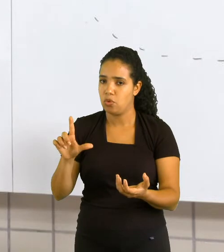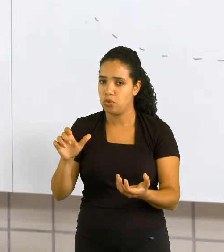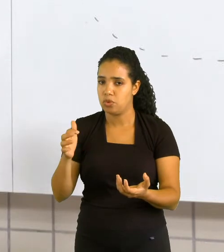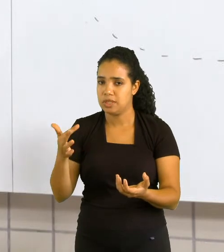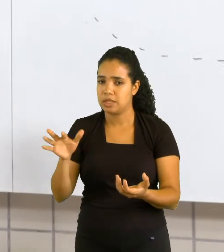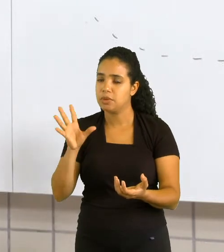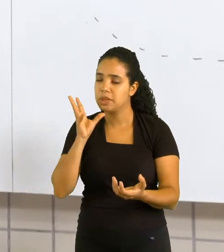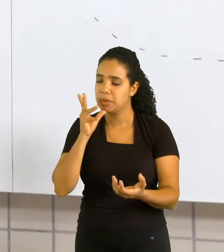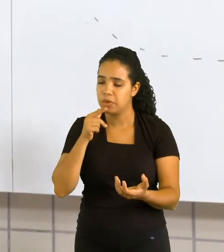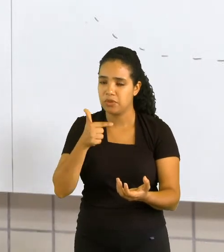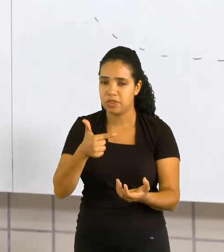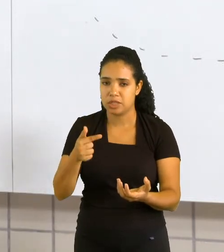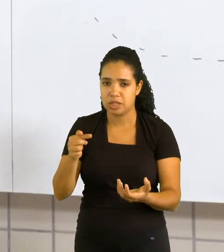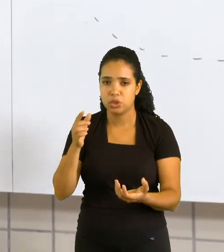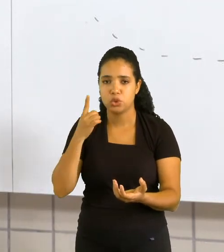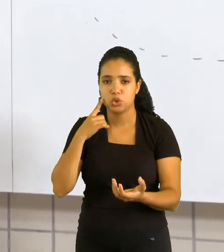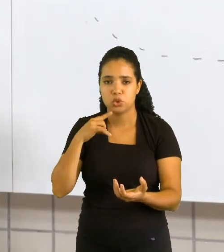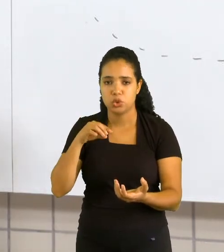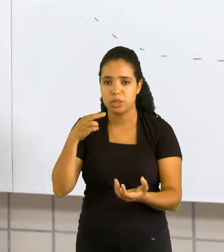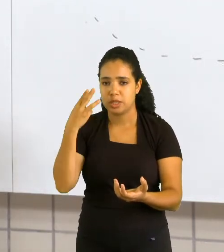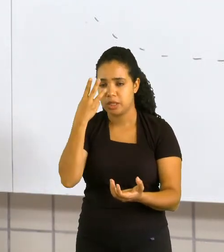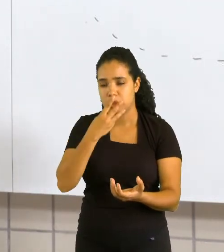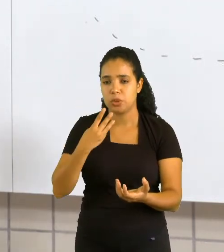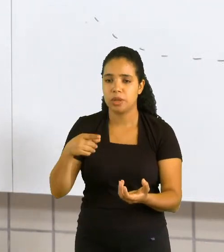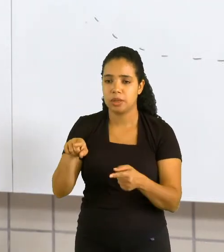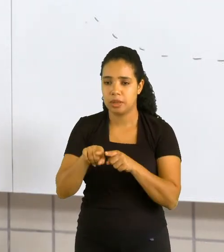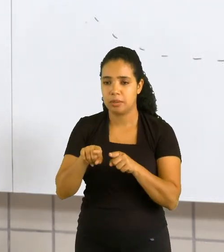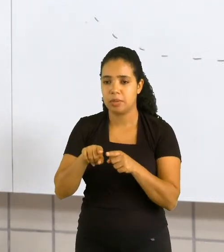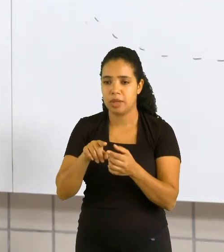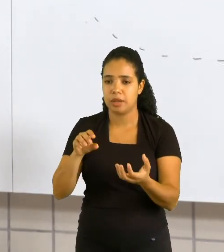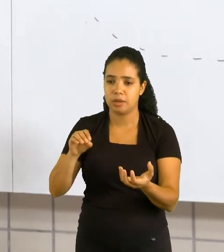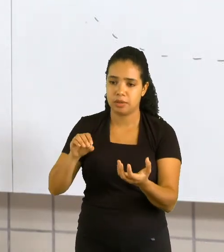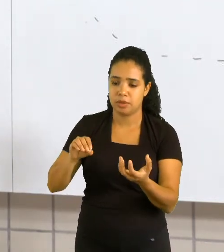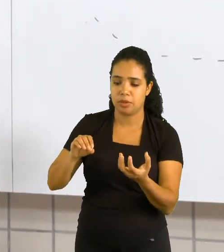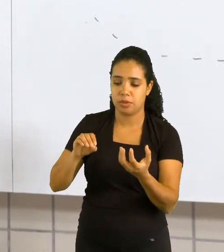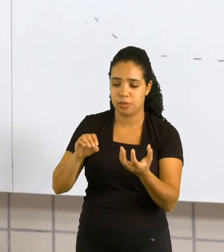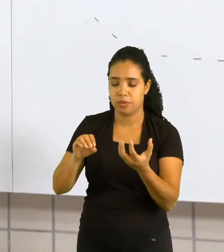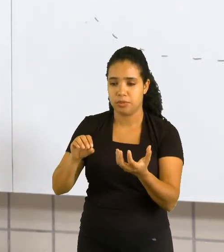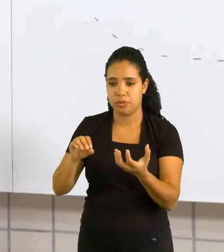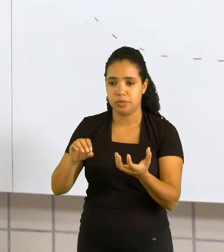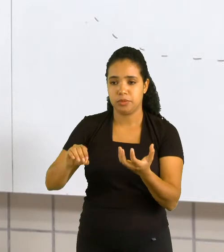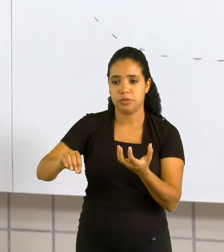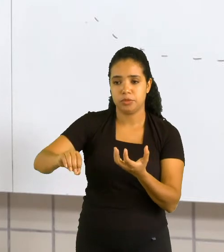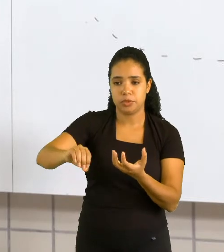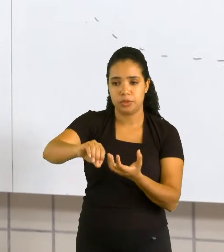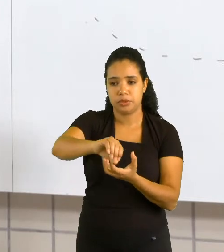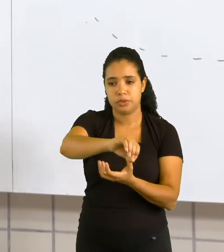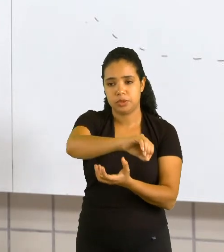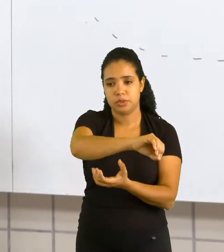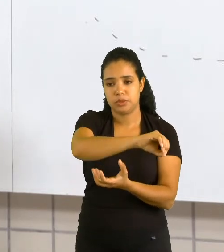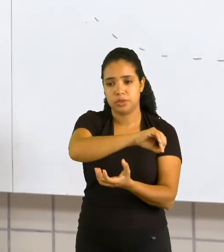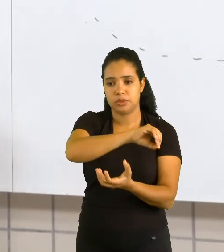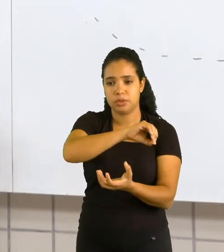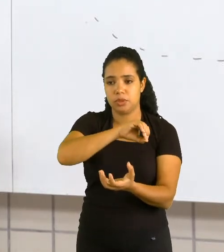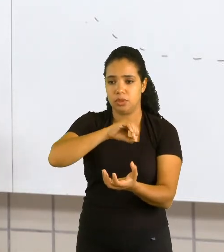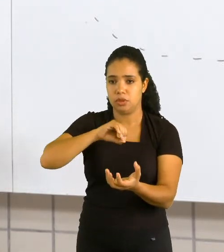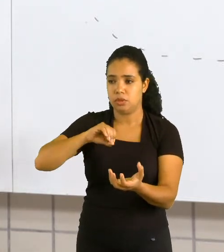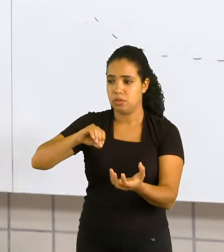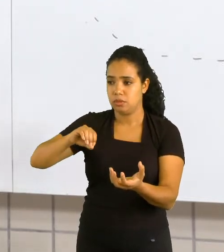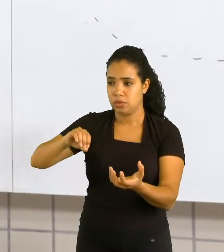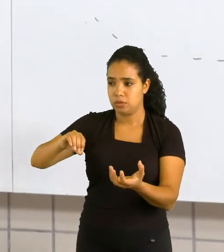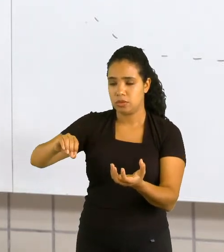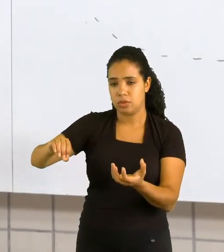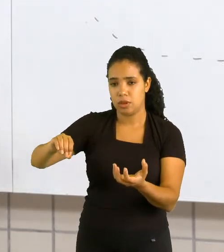No seu movimento de revolução em torno da Terra, a Lua sempre está com o mesmo lado virado